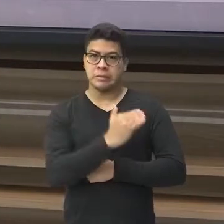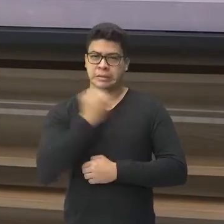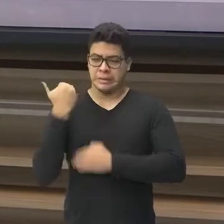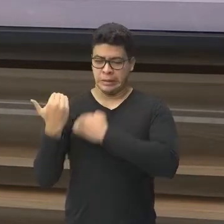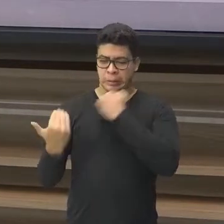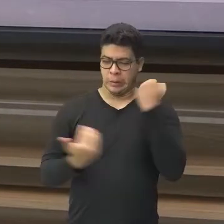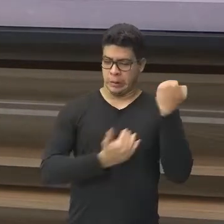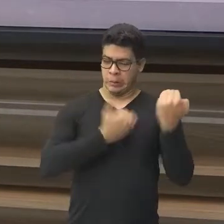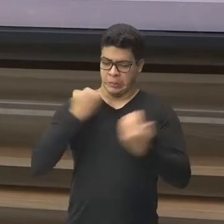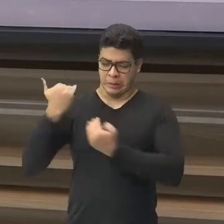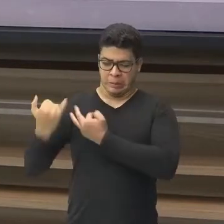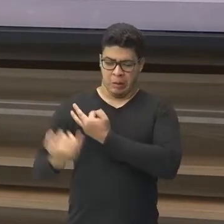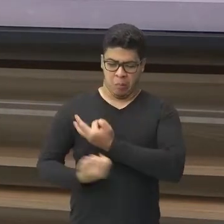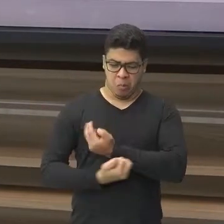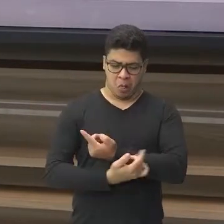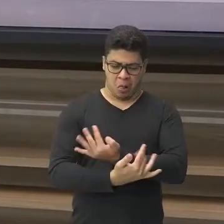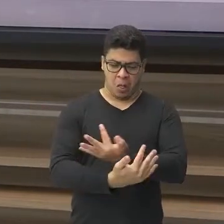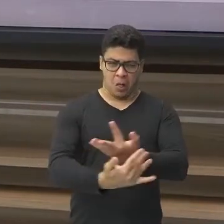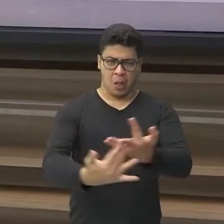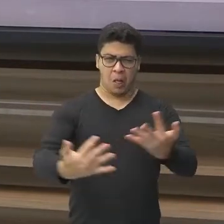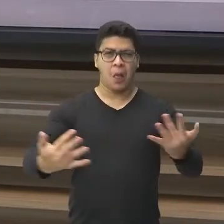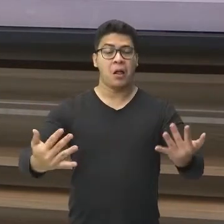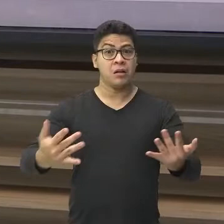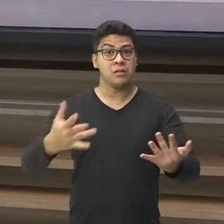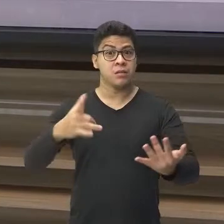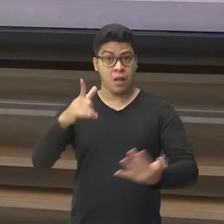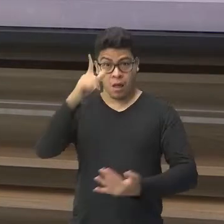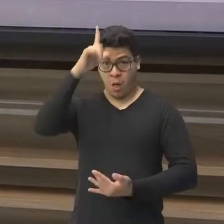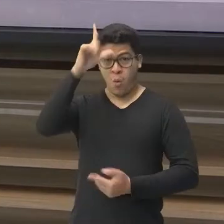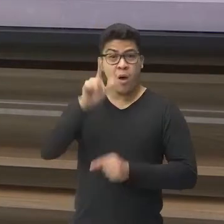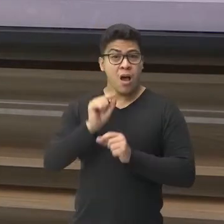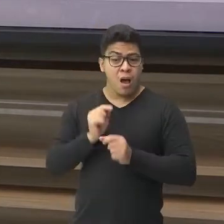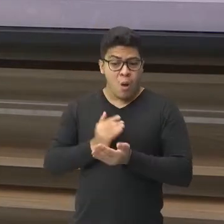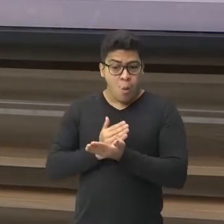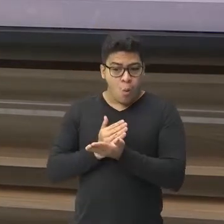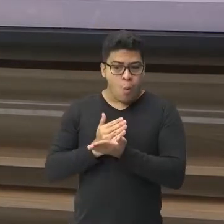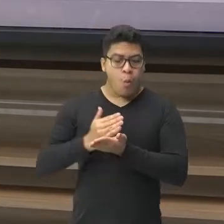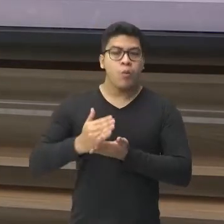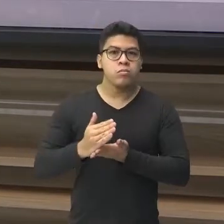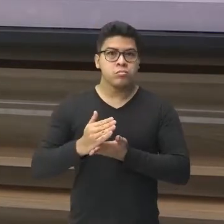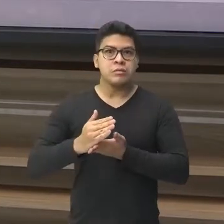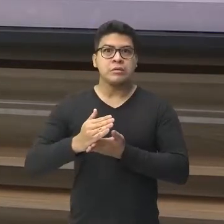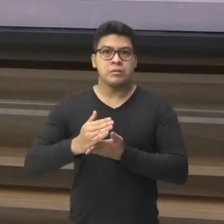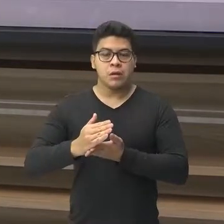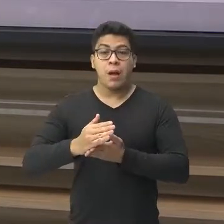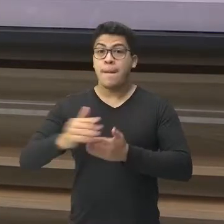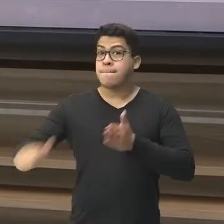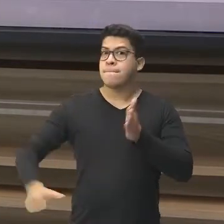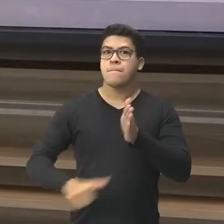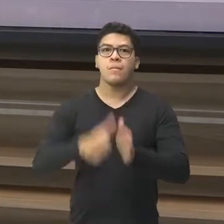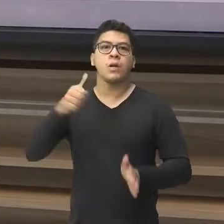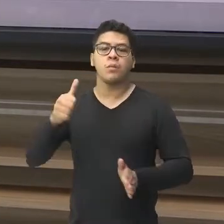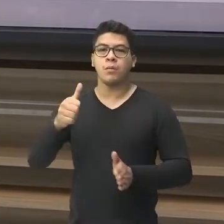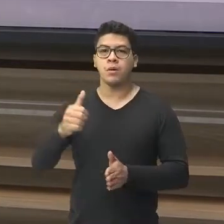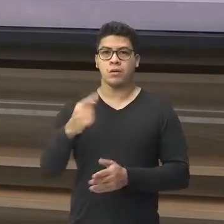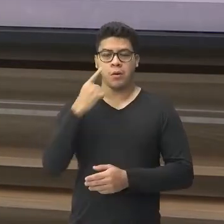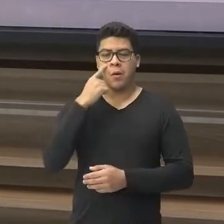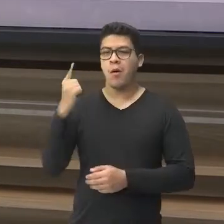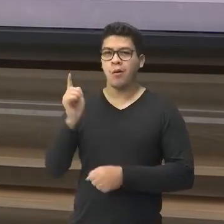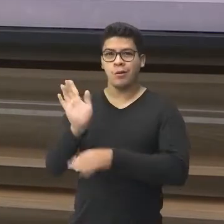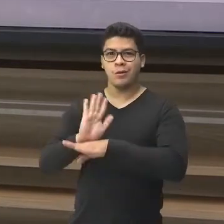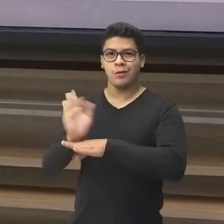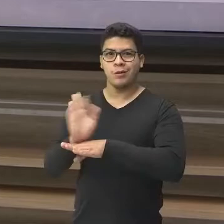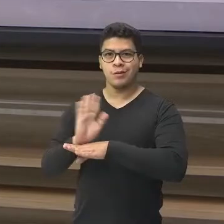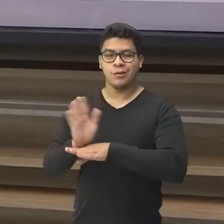Segunda Guerra, porque a partir daí a Alemanha vai ter a sua primeira grande derrota. Vamos ver um vídeo para ajudar a gente a